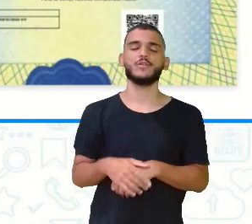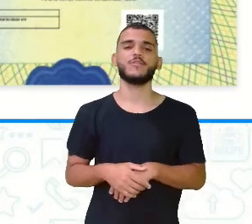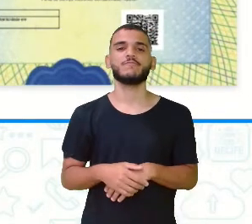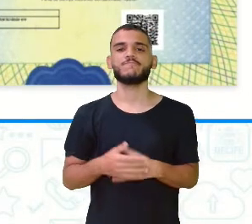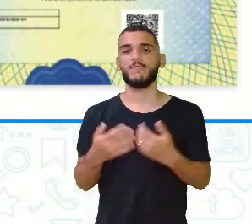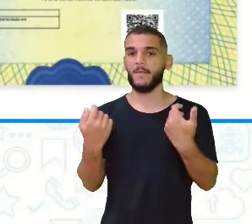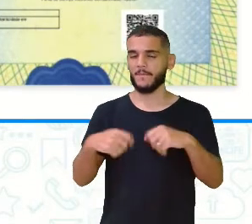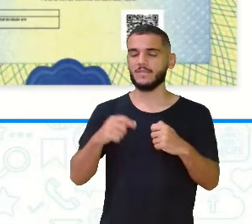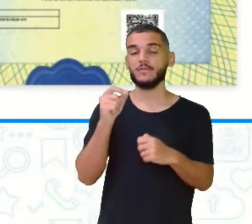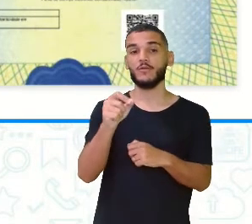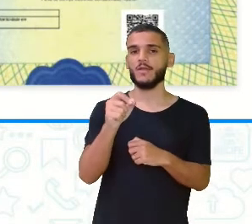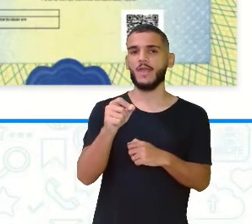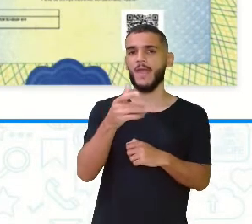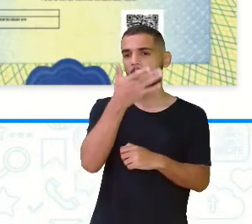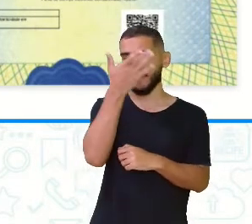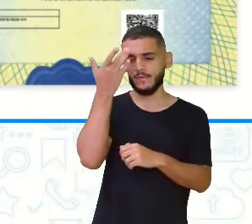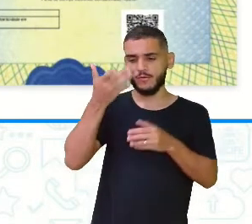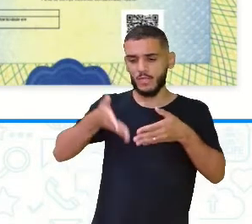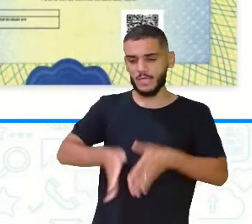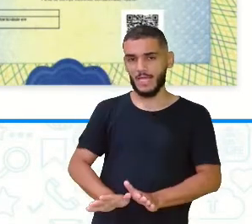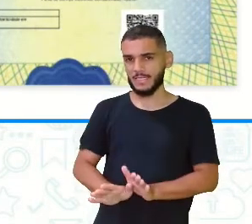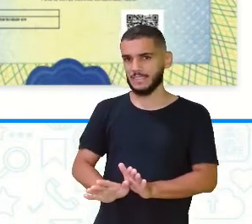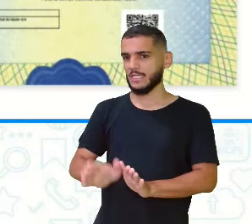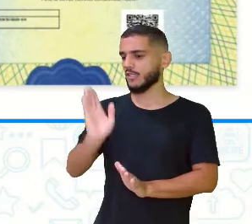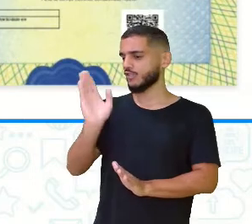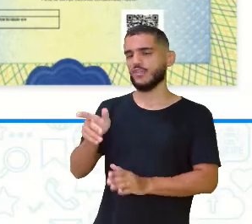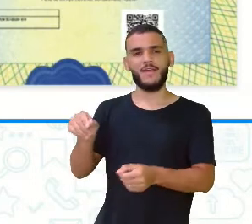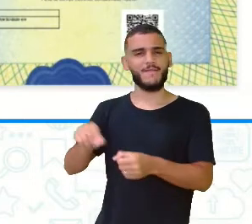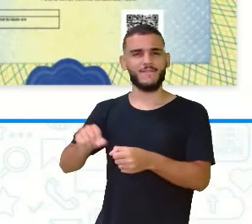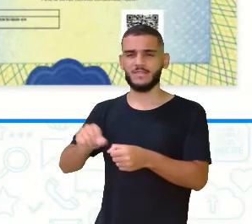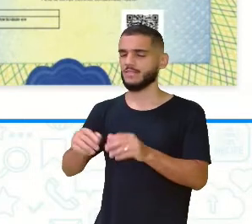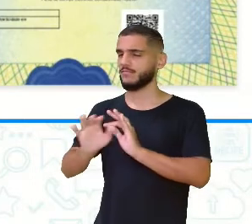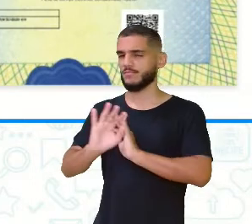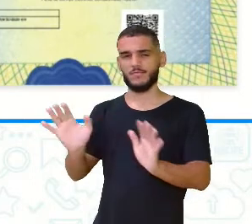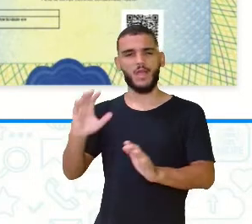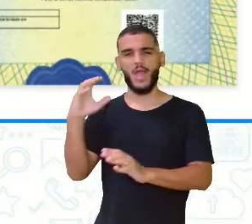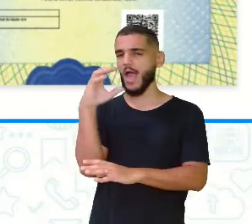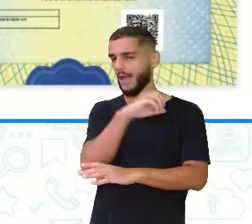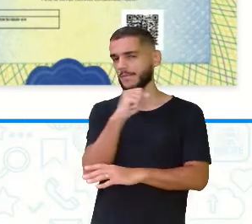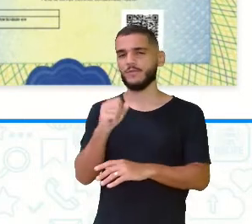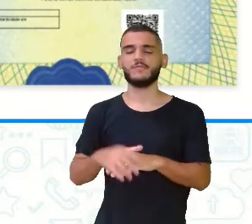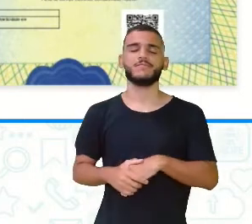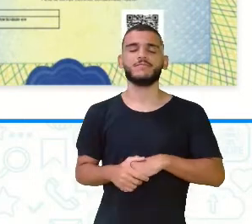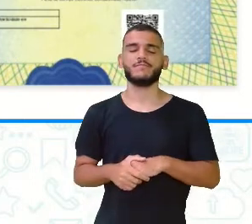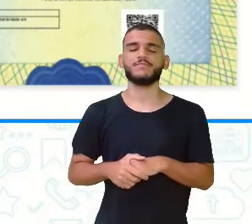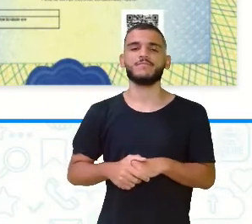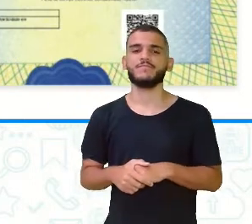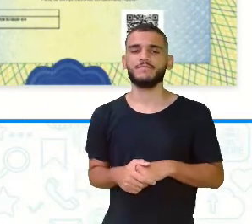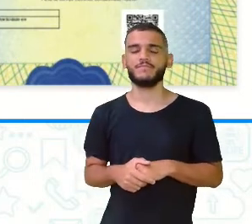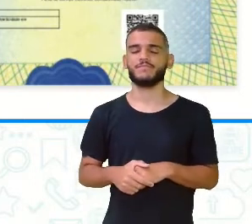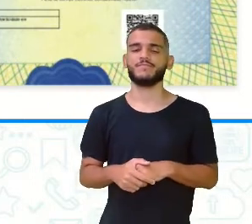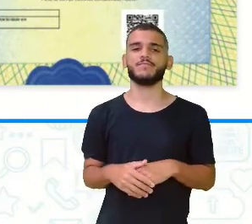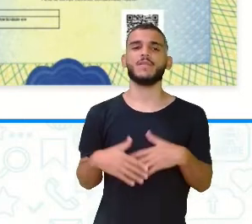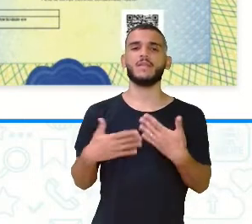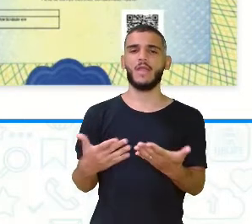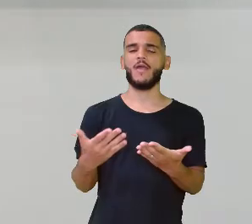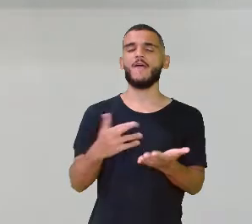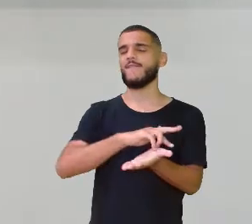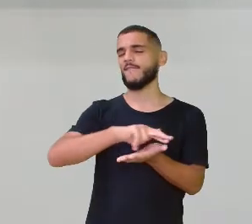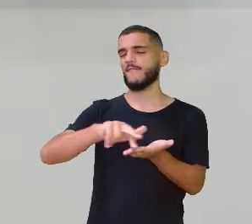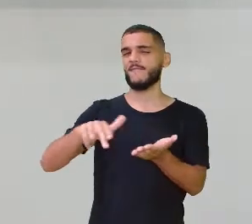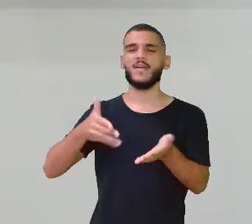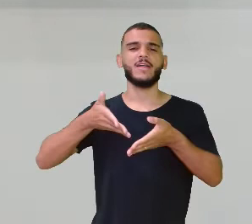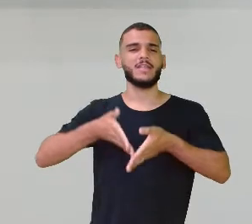ser feita logo após o nascimento da criança, no local do nascimento ou no cartório de registro. Muitas crianças,